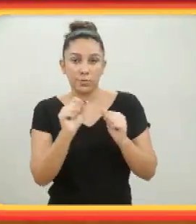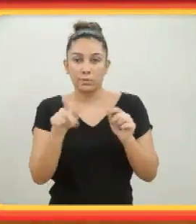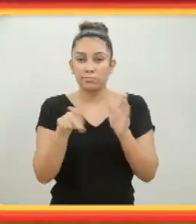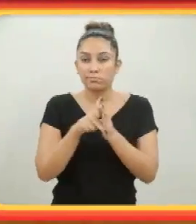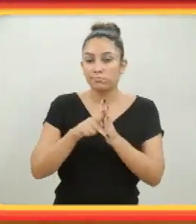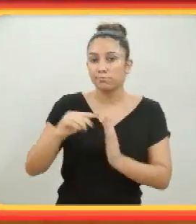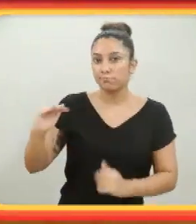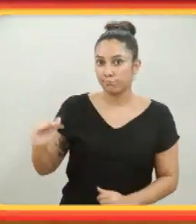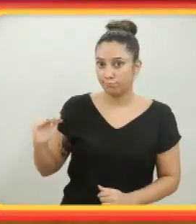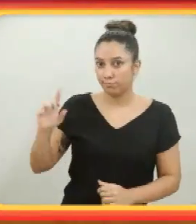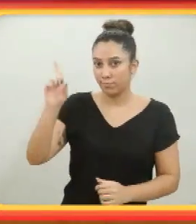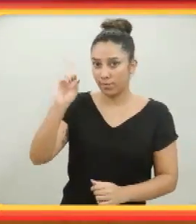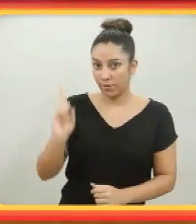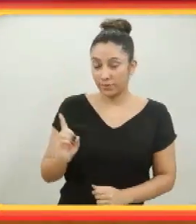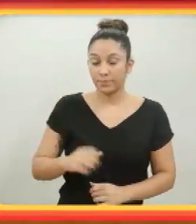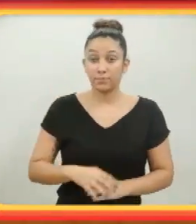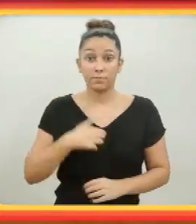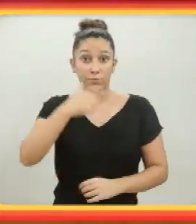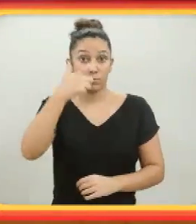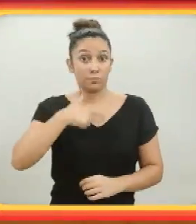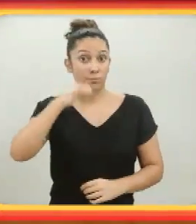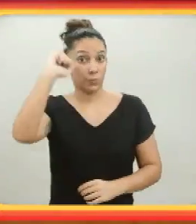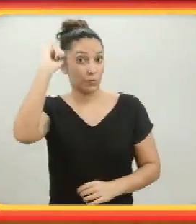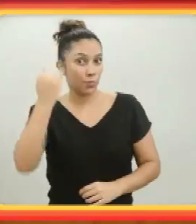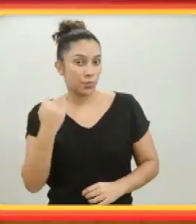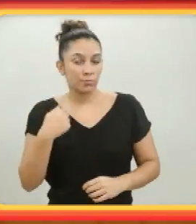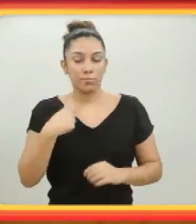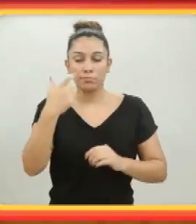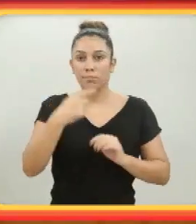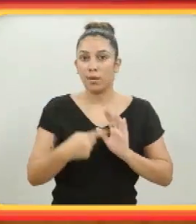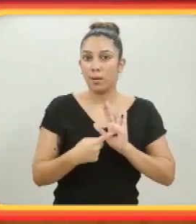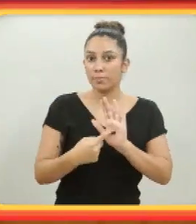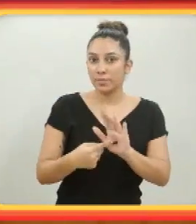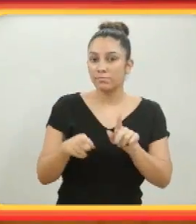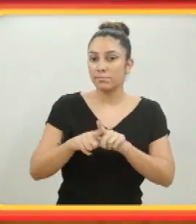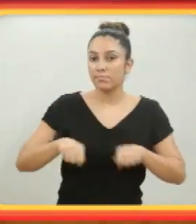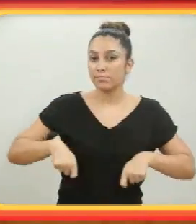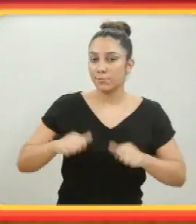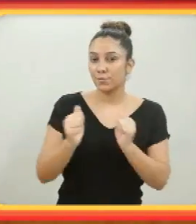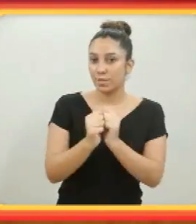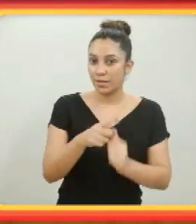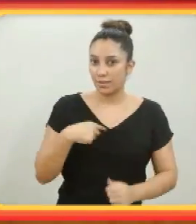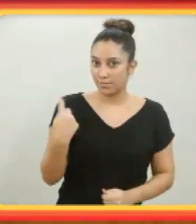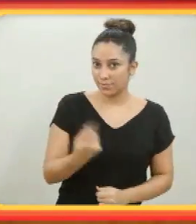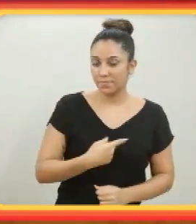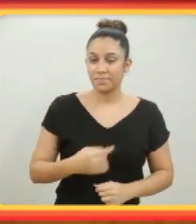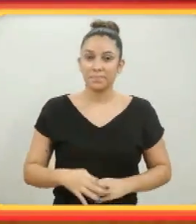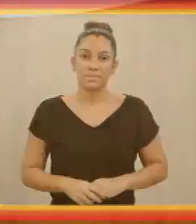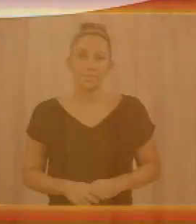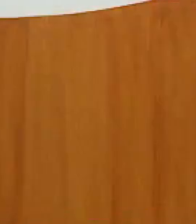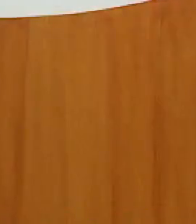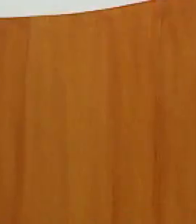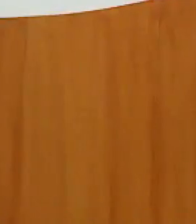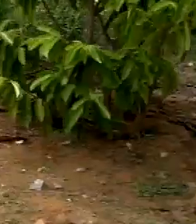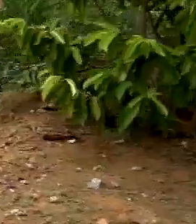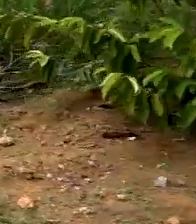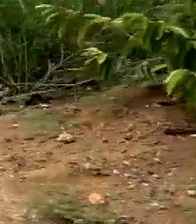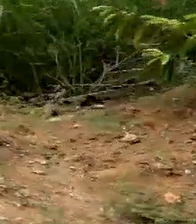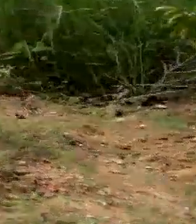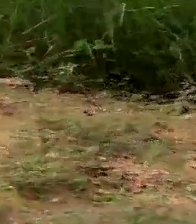esportes e tem nanismo pituitário. Eu sou Juliana Oliveira, apresentadora e cadeirante. Fique com a gente.